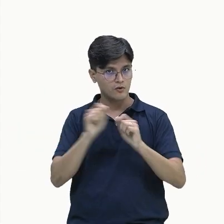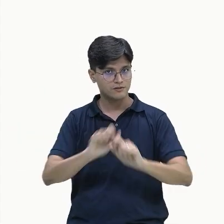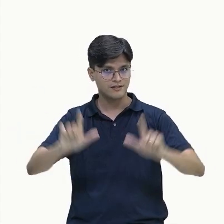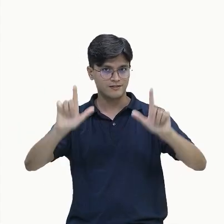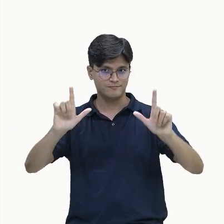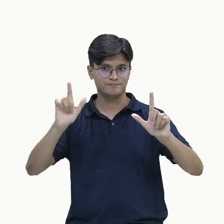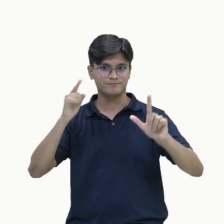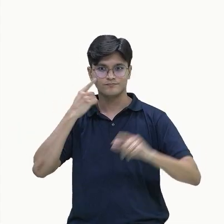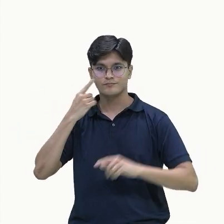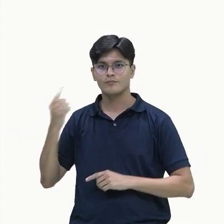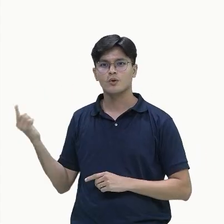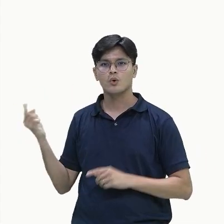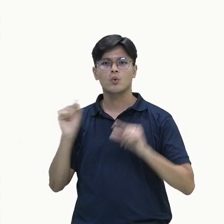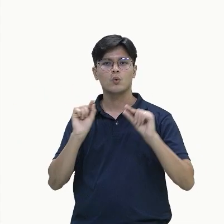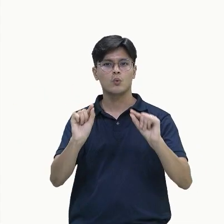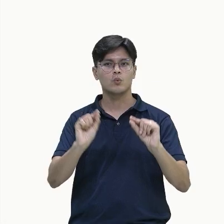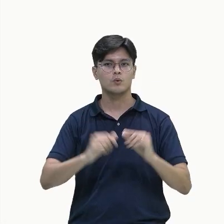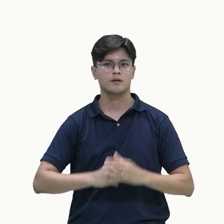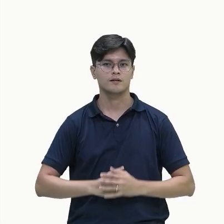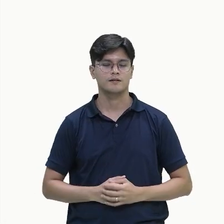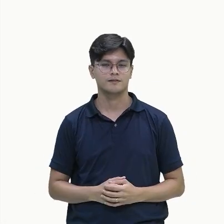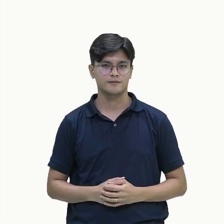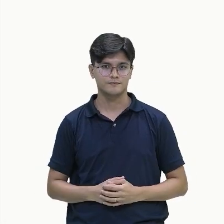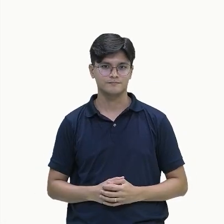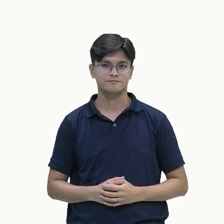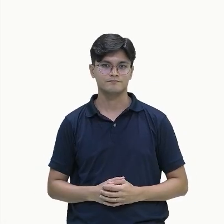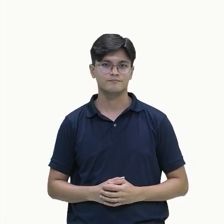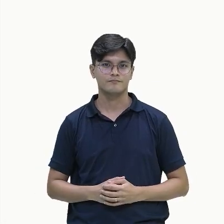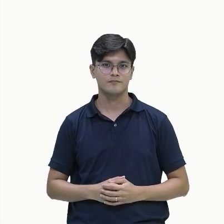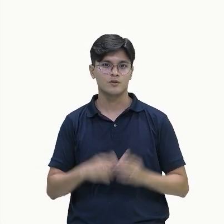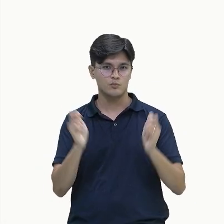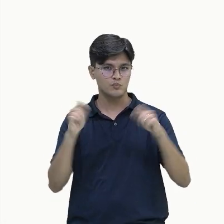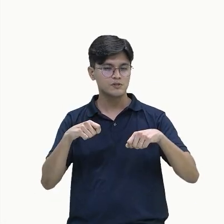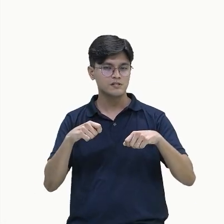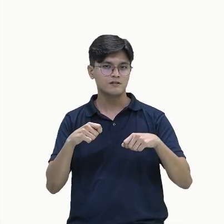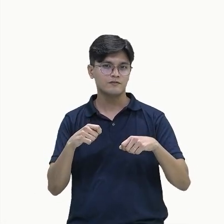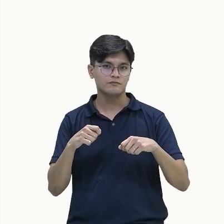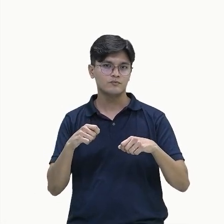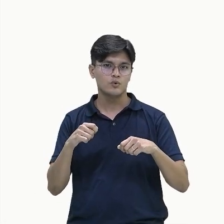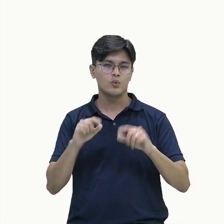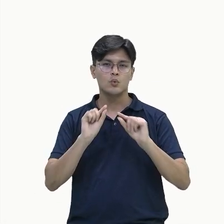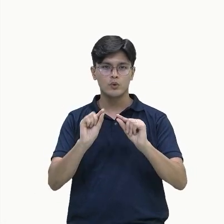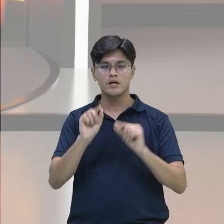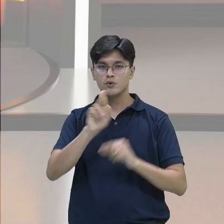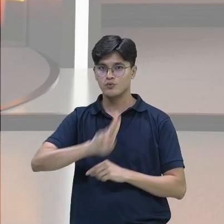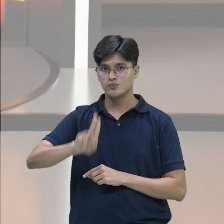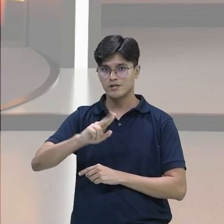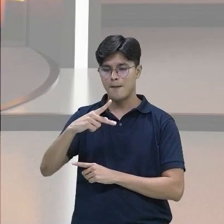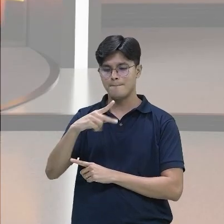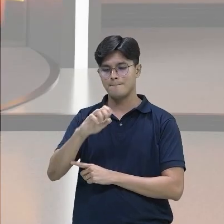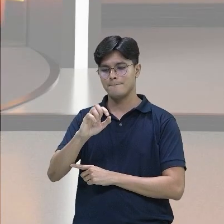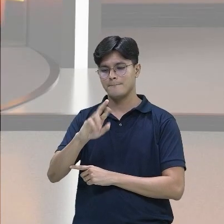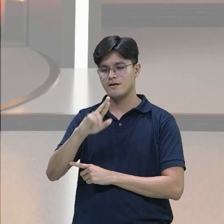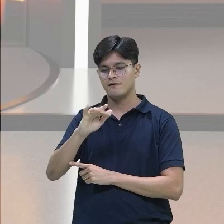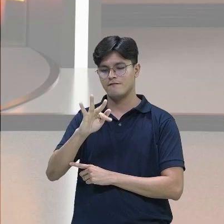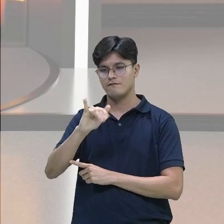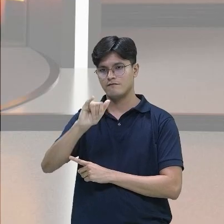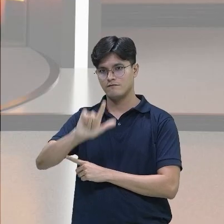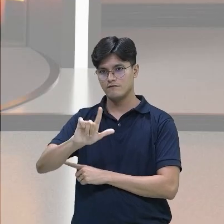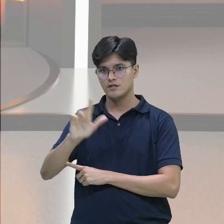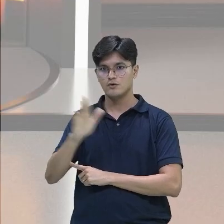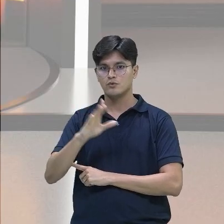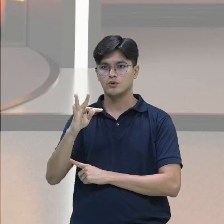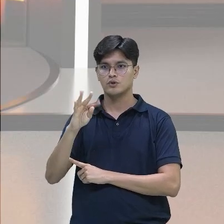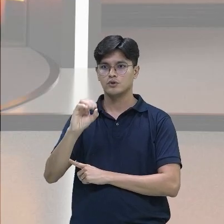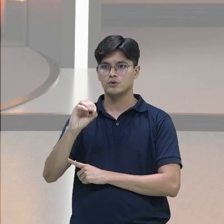vai ver aí depois, né, com o perfil topográfico, tá? Então, olha só, essa linha que a gente acabou